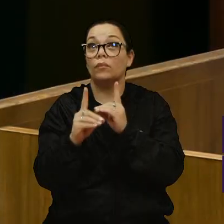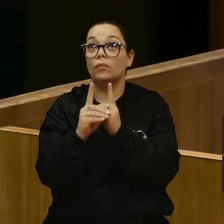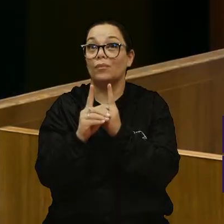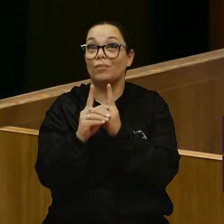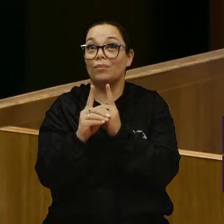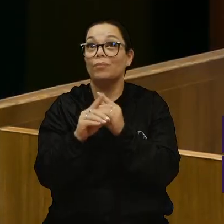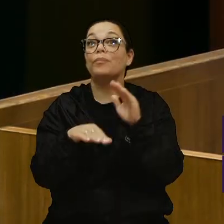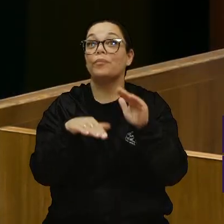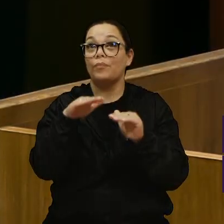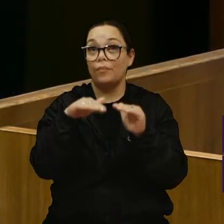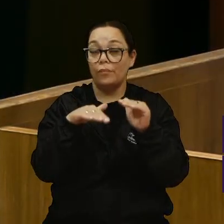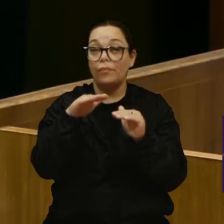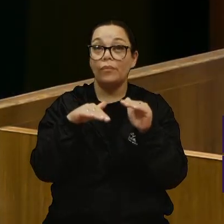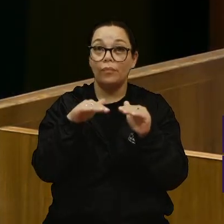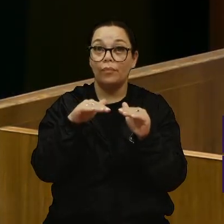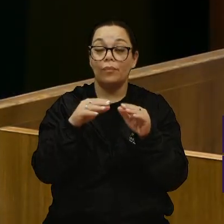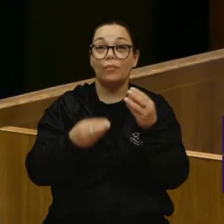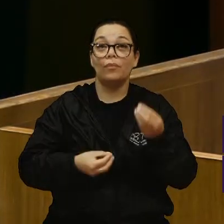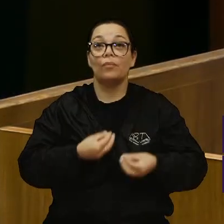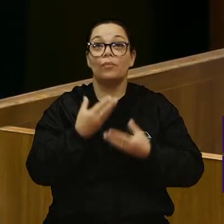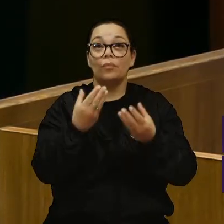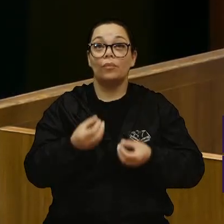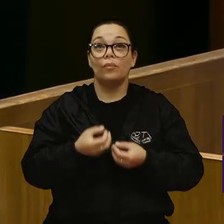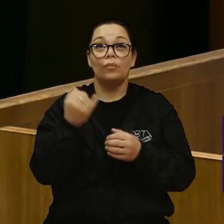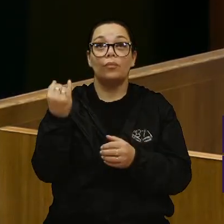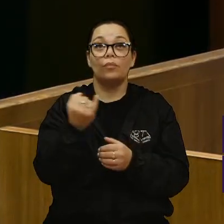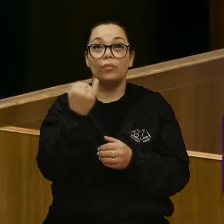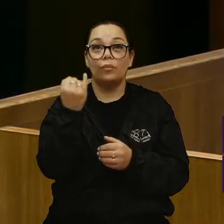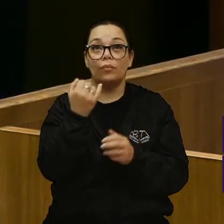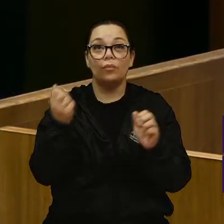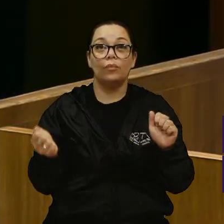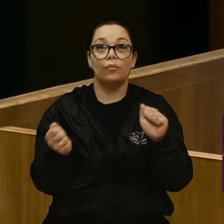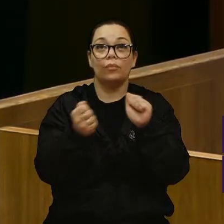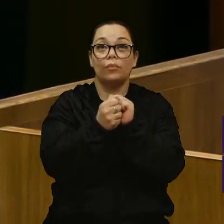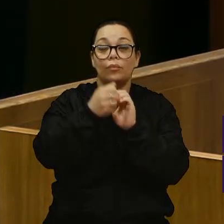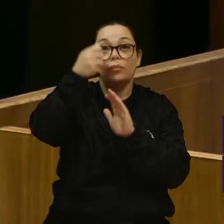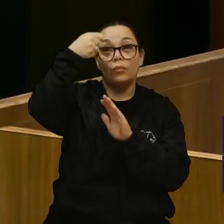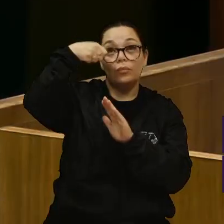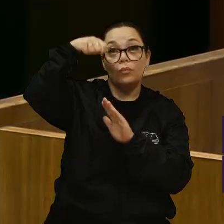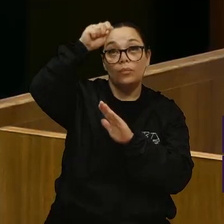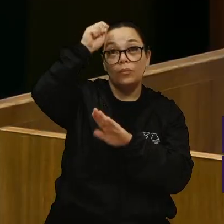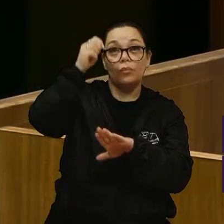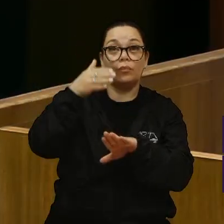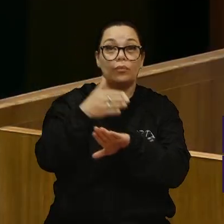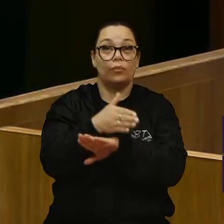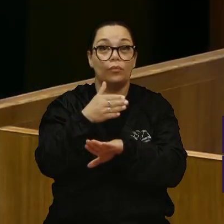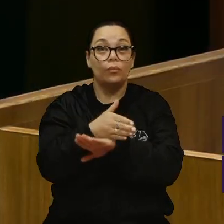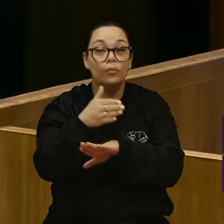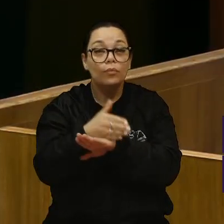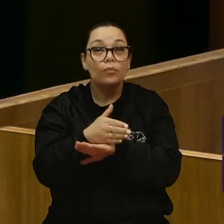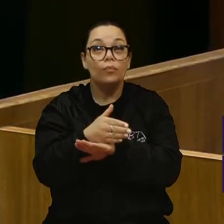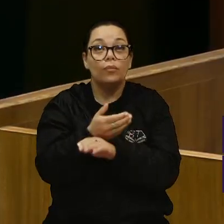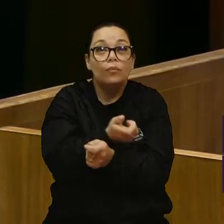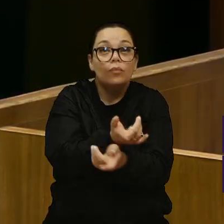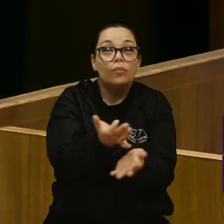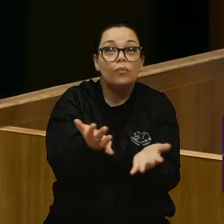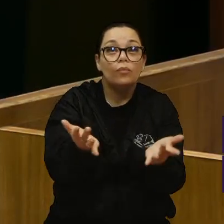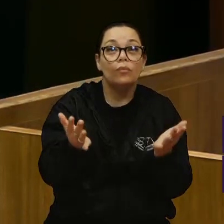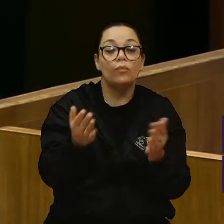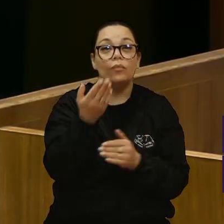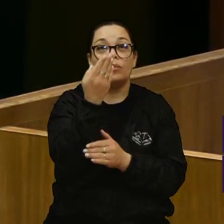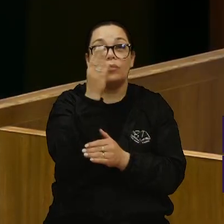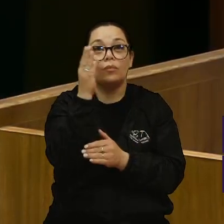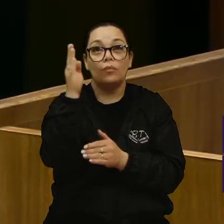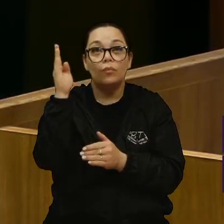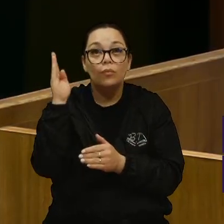vezes, e eles relatarem a importância de estar na universidade, de estar naqueles ambientes, na